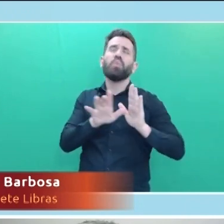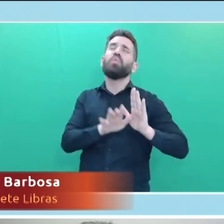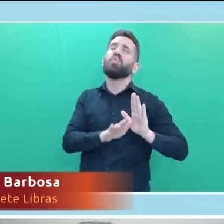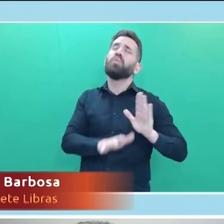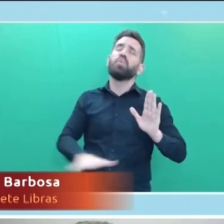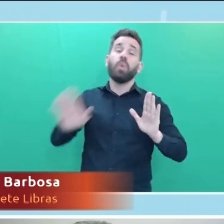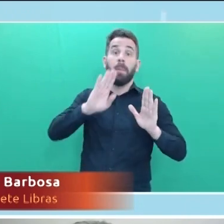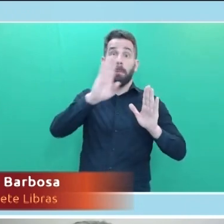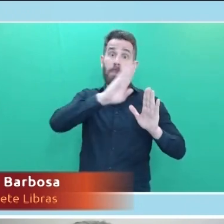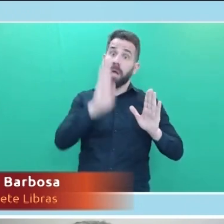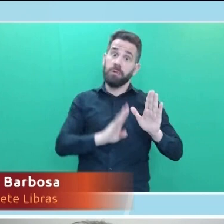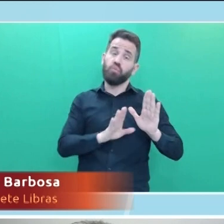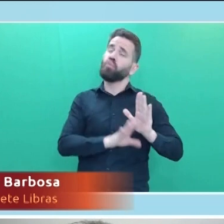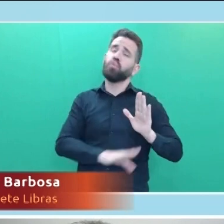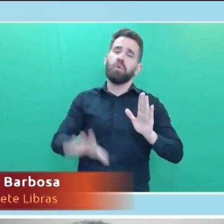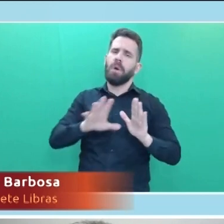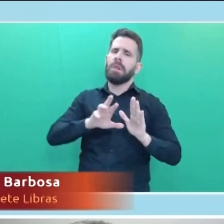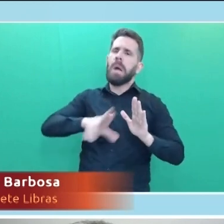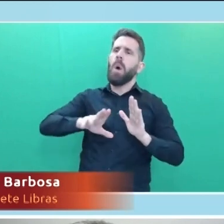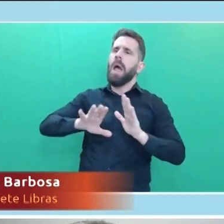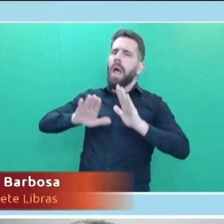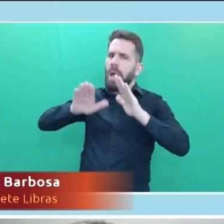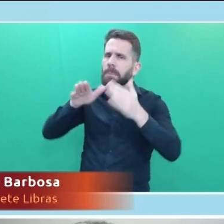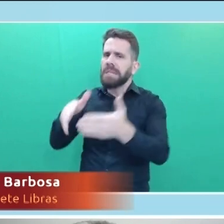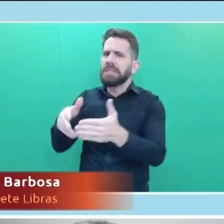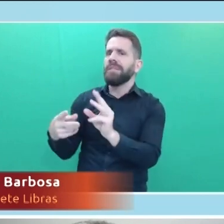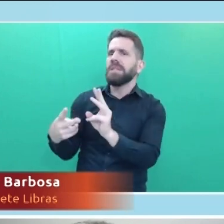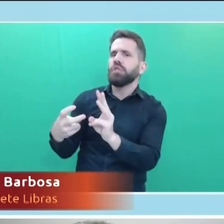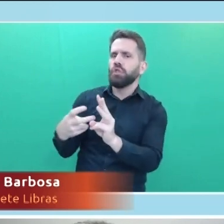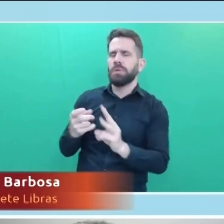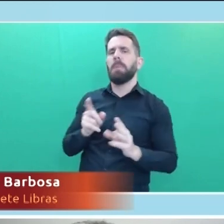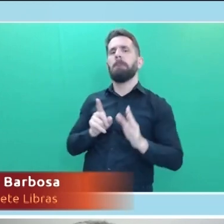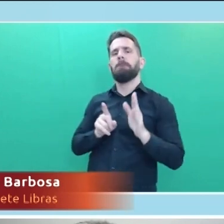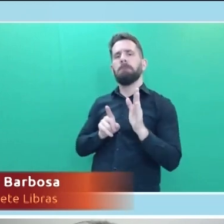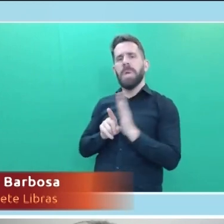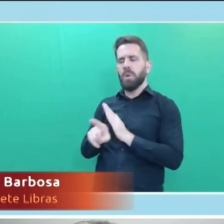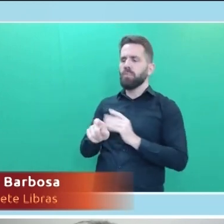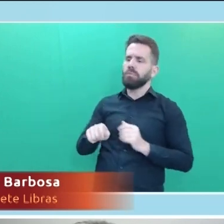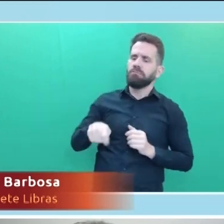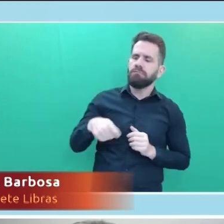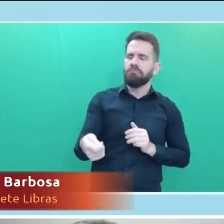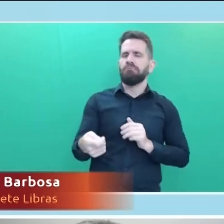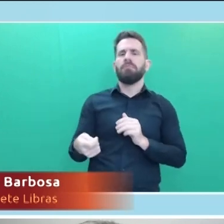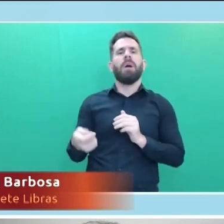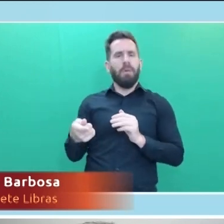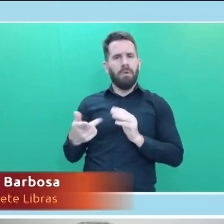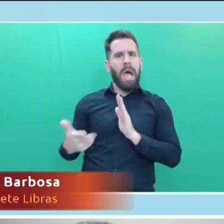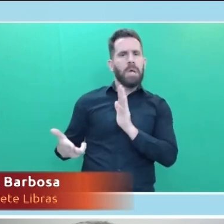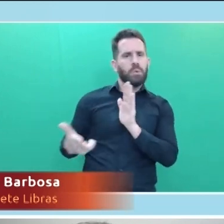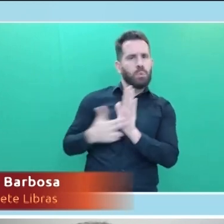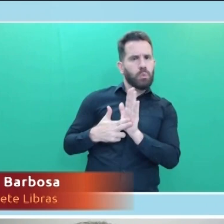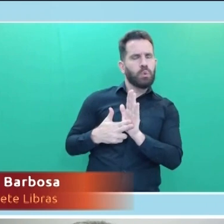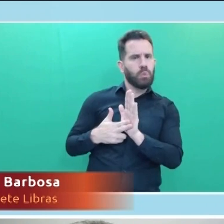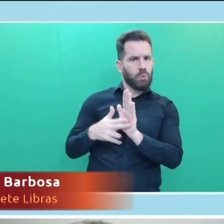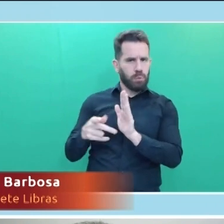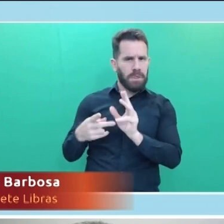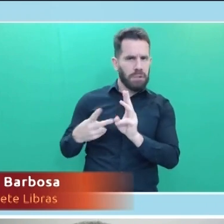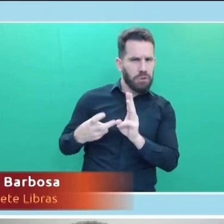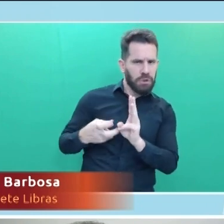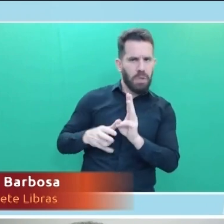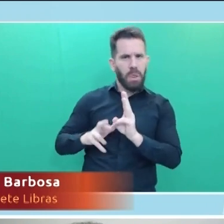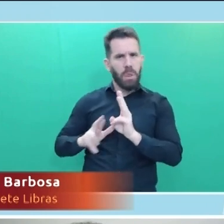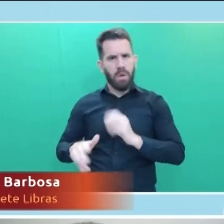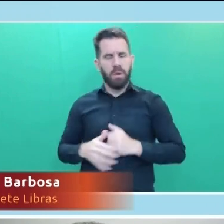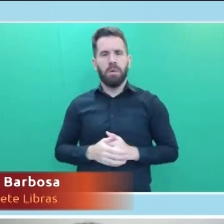notou que, então, a população indígena hoje está proporcional ao restante